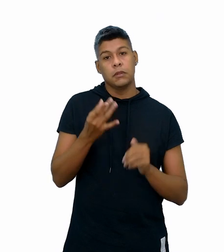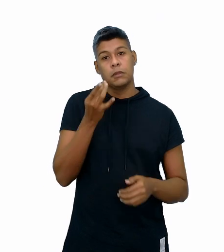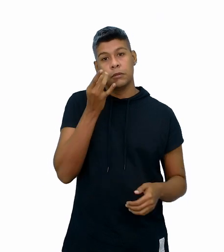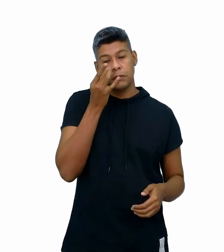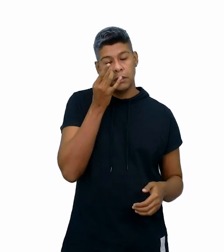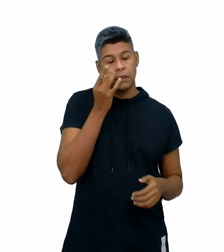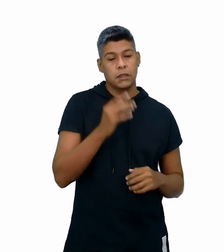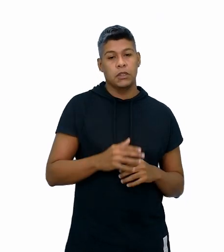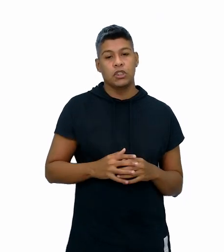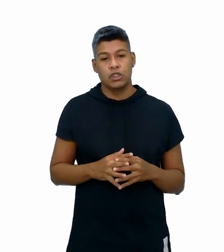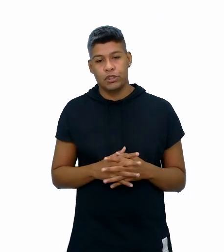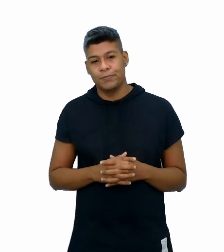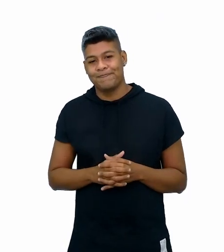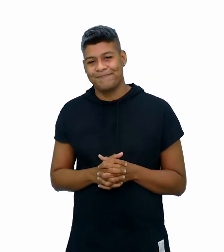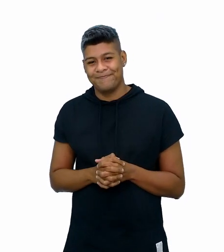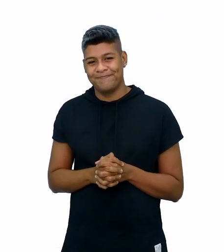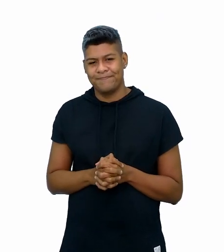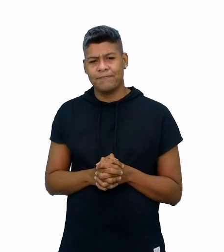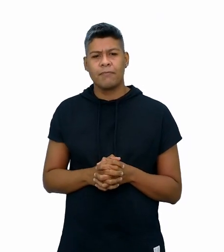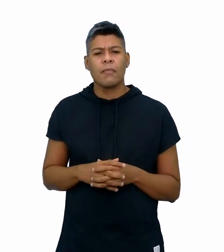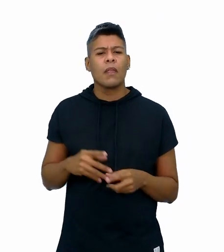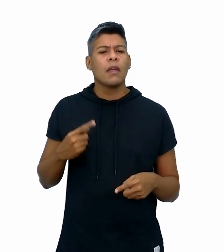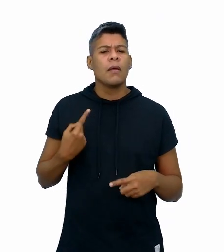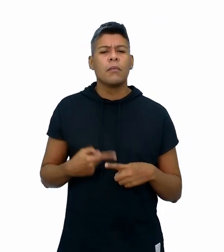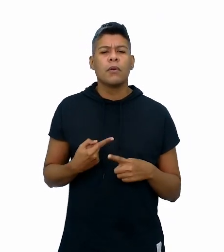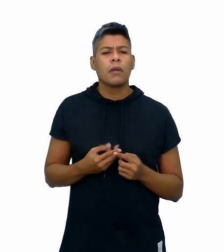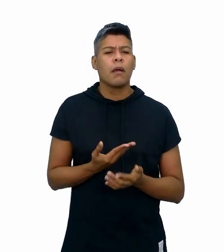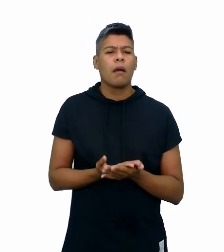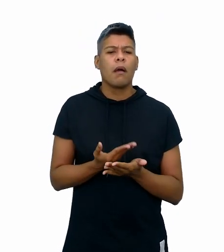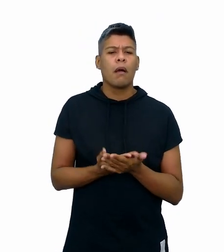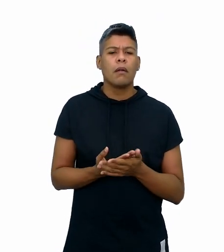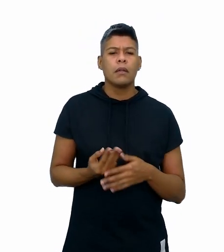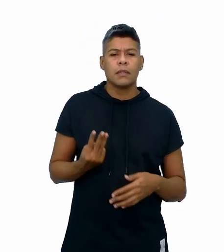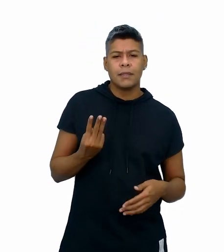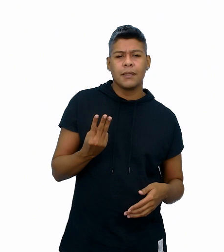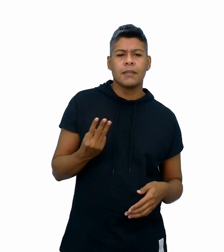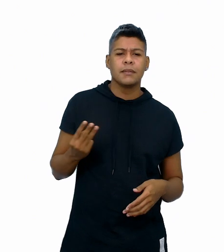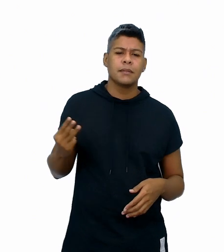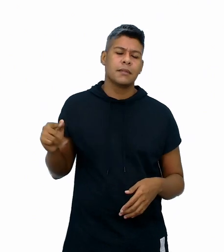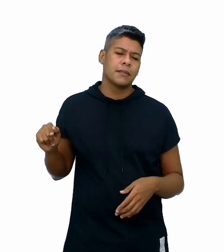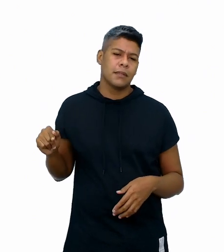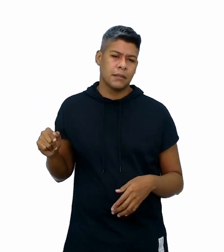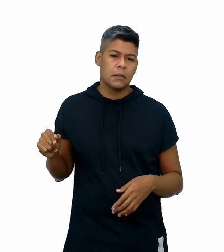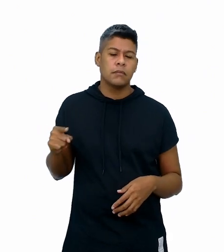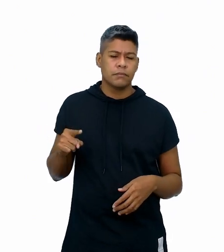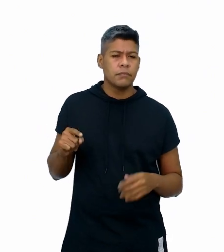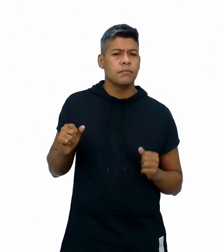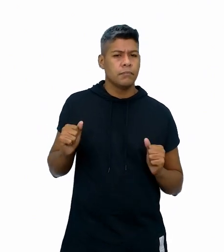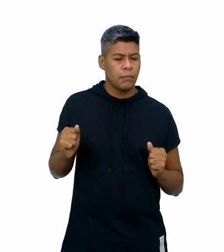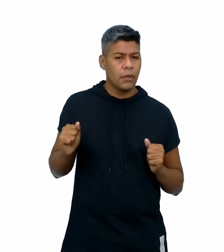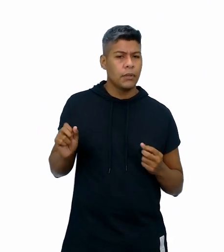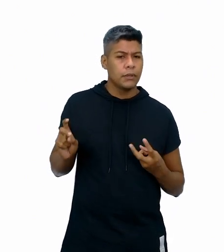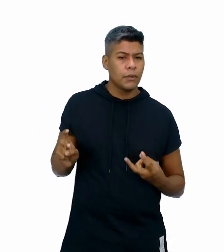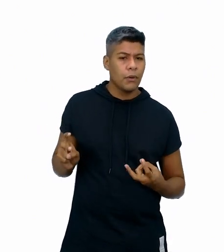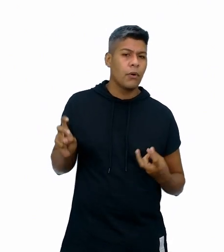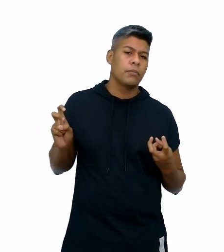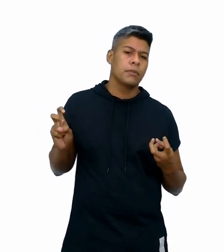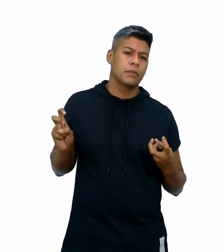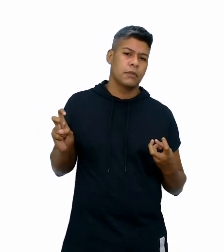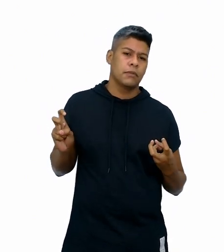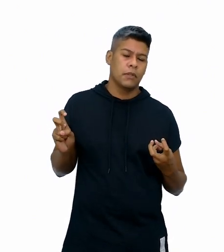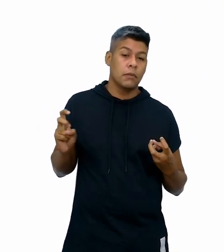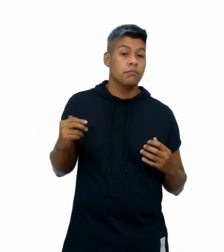aí na tela. Bem? E por que a aula 3 e 7, né? Como vocês podem observar,